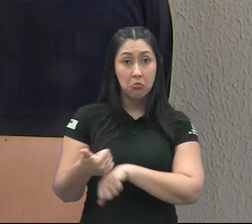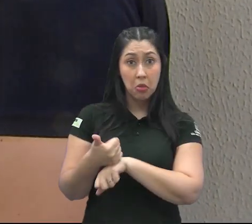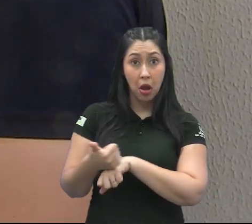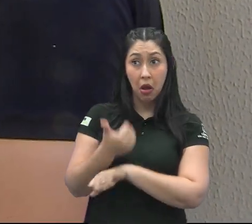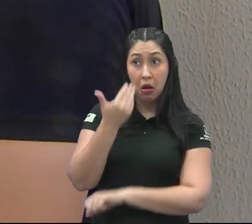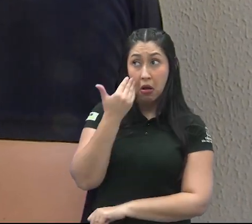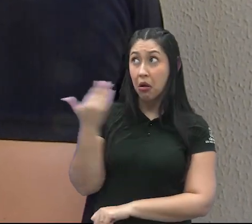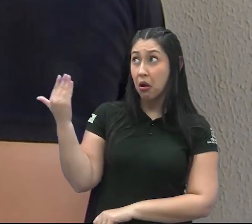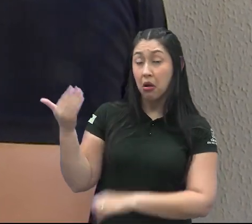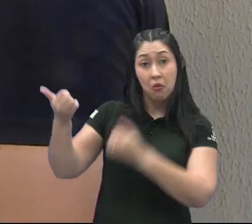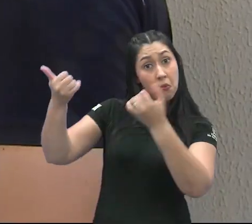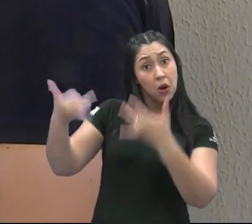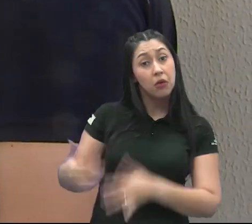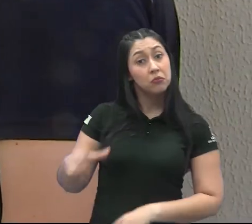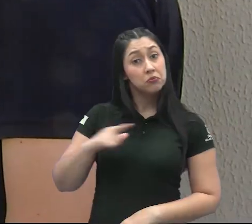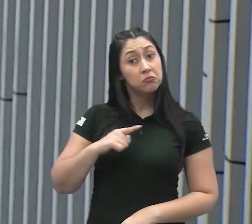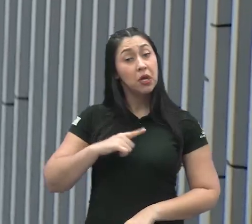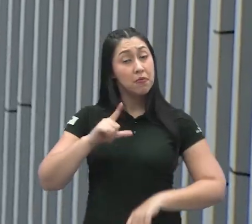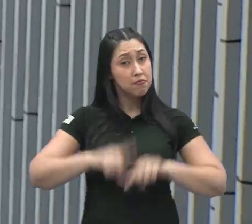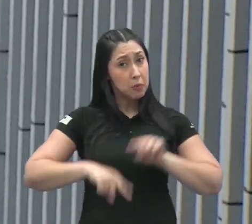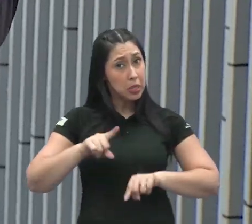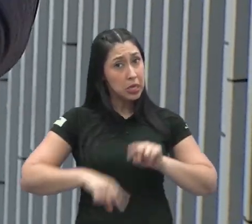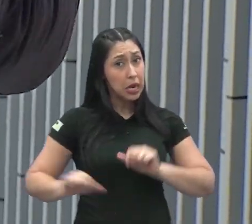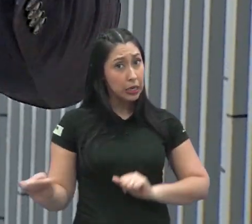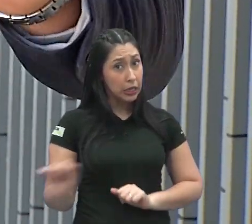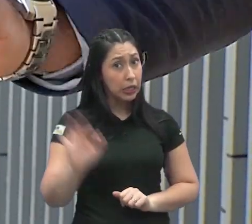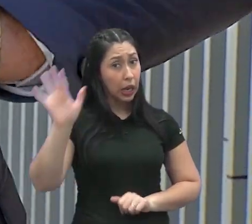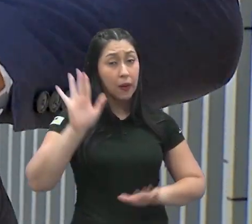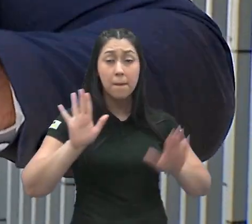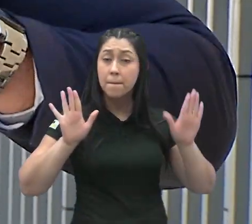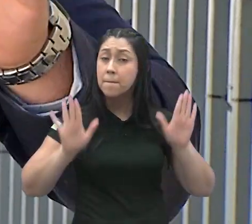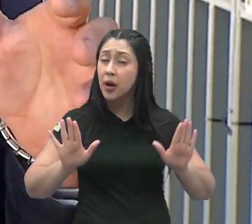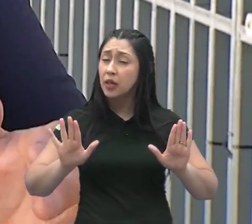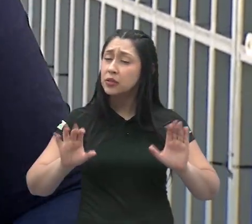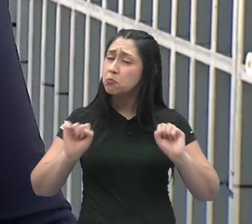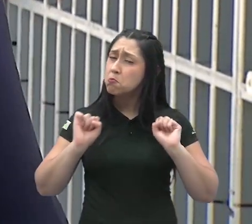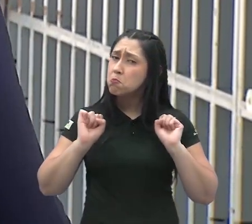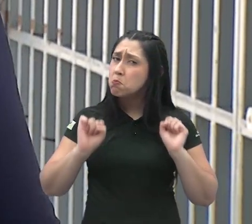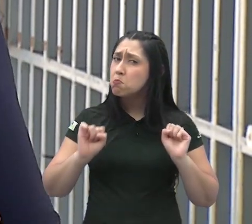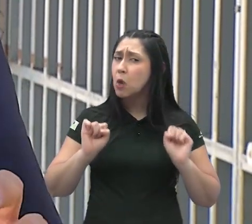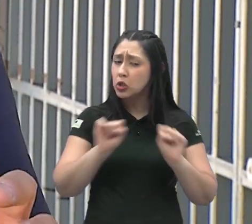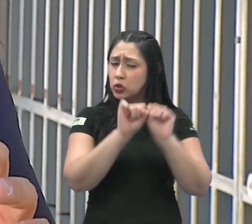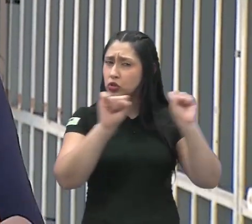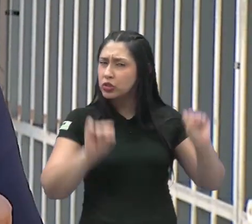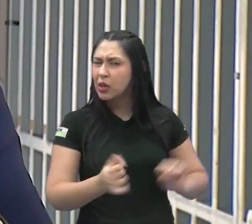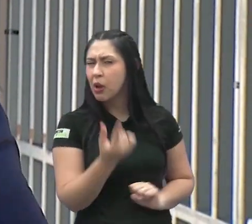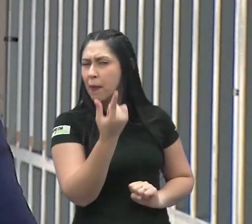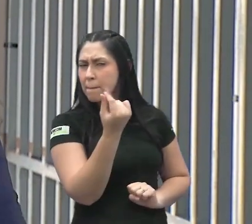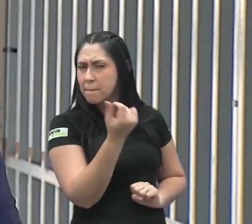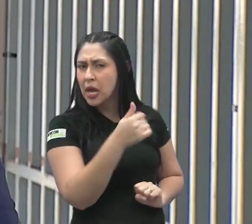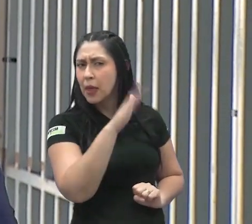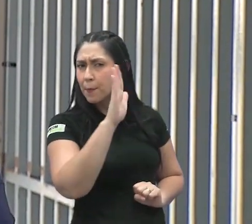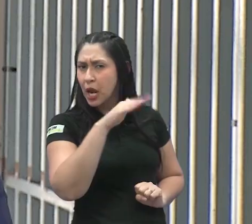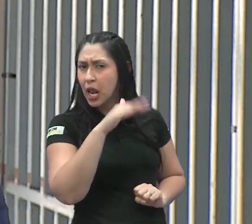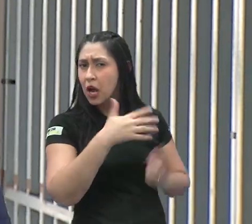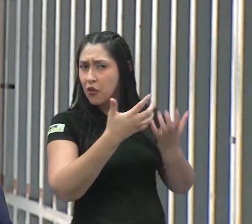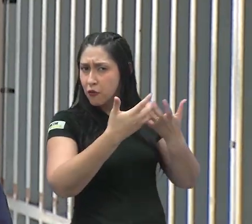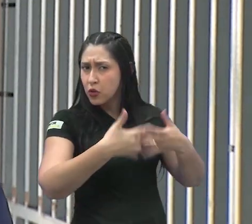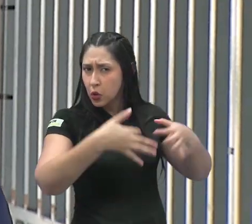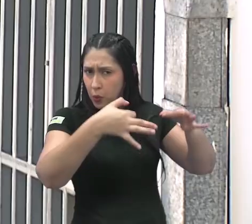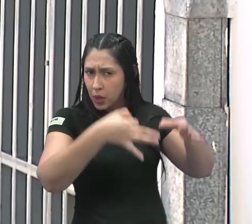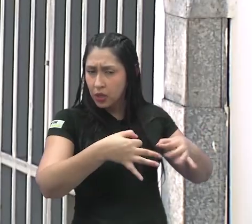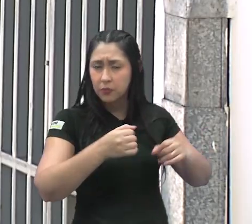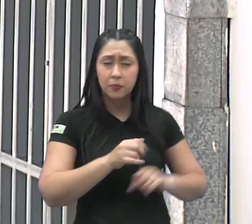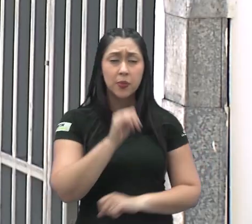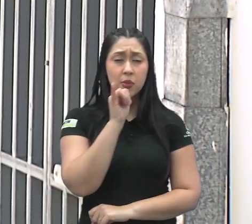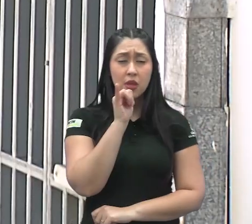esse especialista, existem sim equipamentos mais caros, mas também é possível ter um sistema de baixo custo que funcione